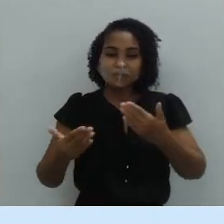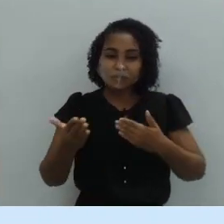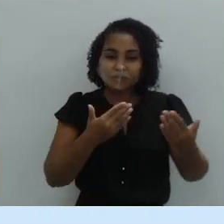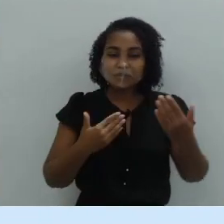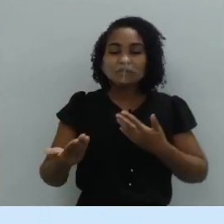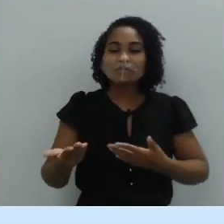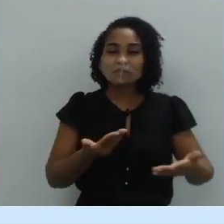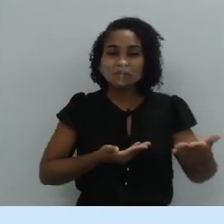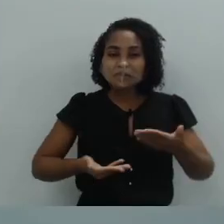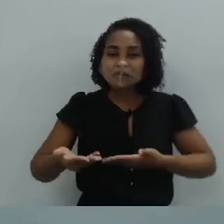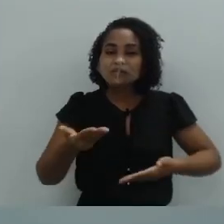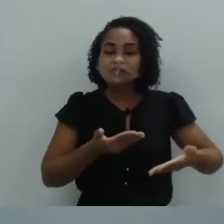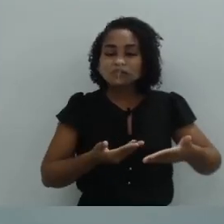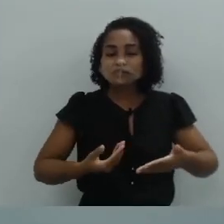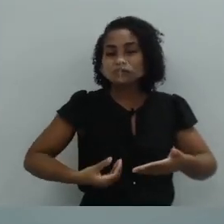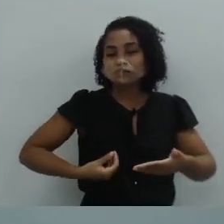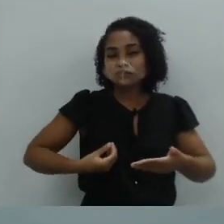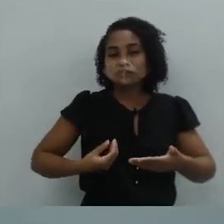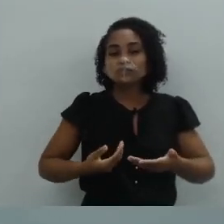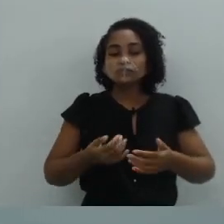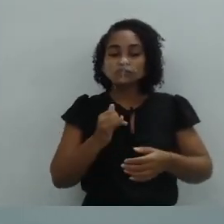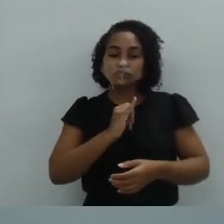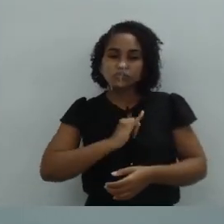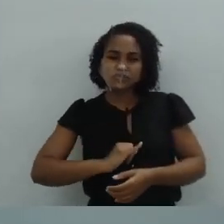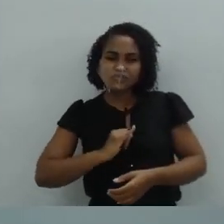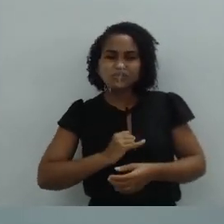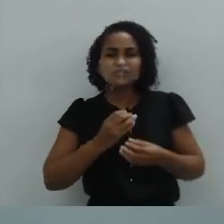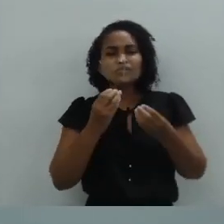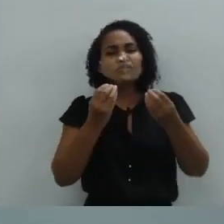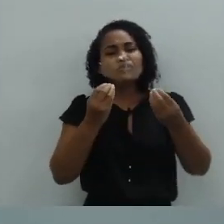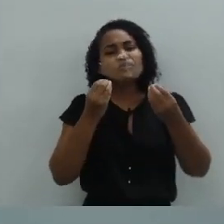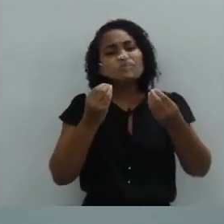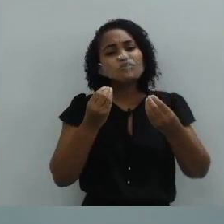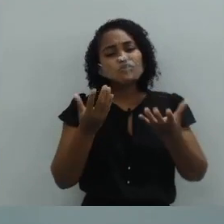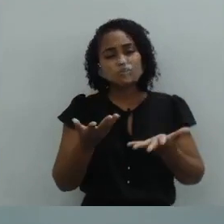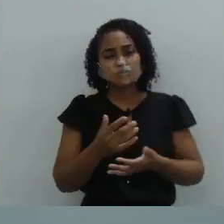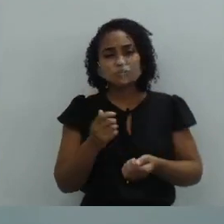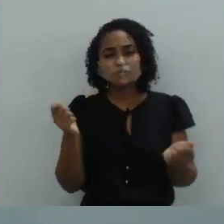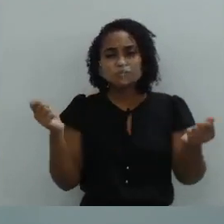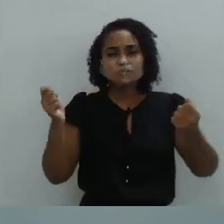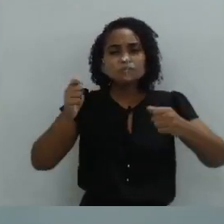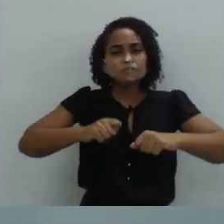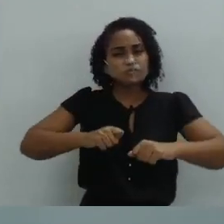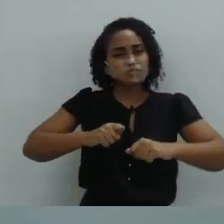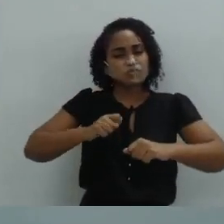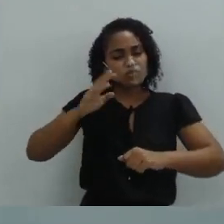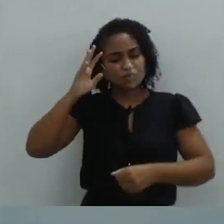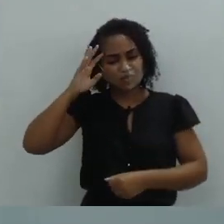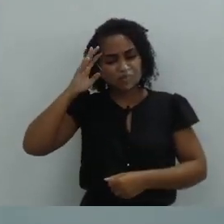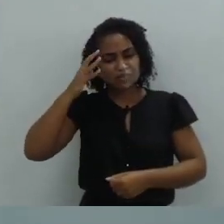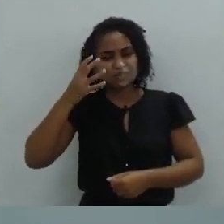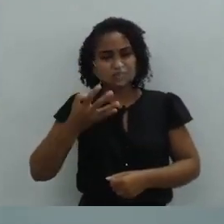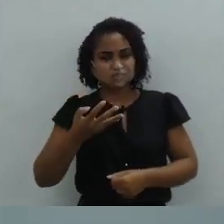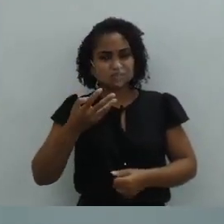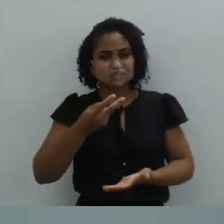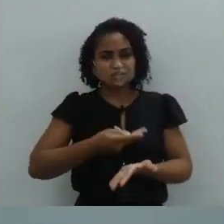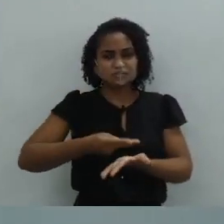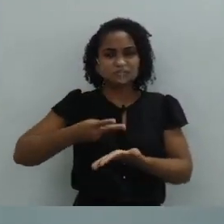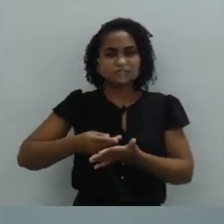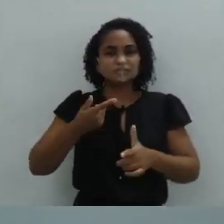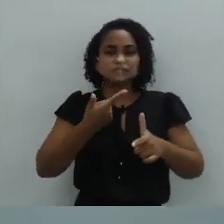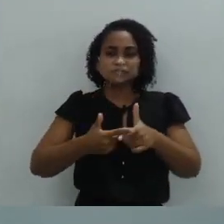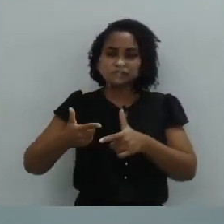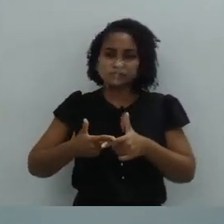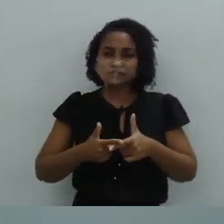possam estar no momento de intervalo, como é que eu posso, então, buscar uma solução para essa situação,